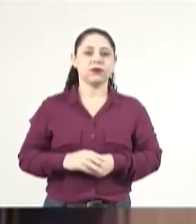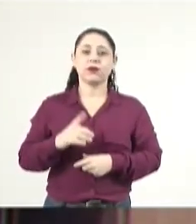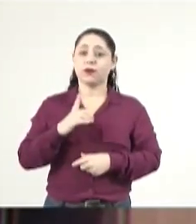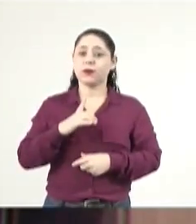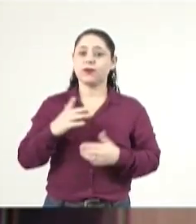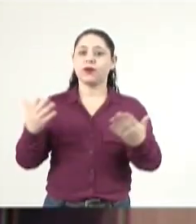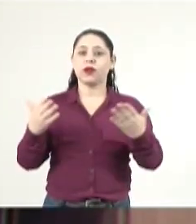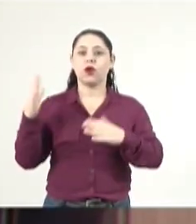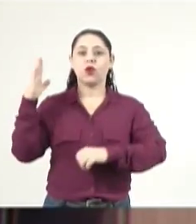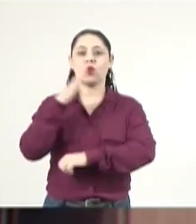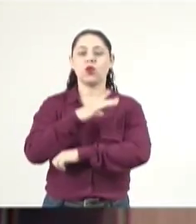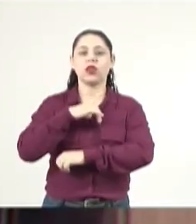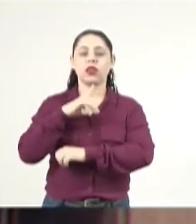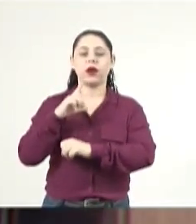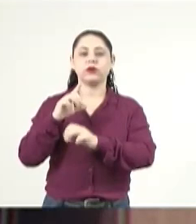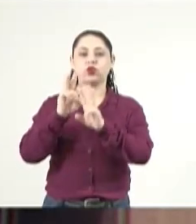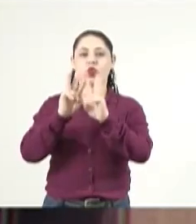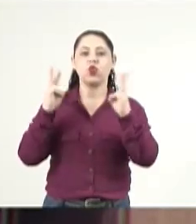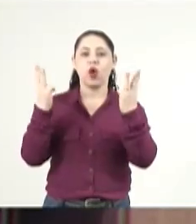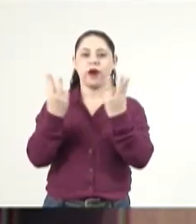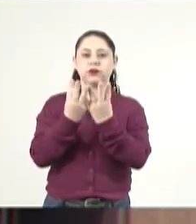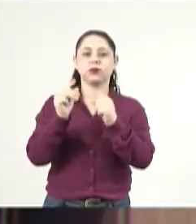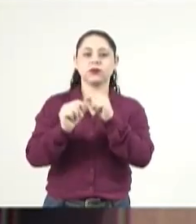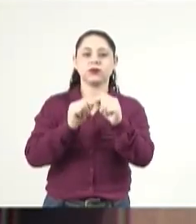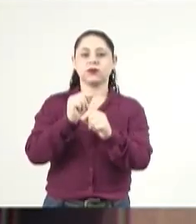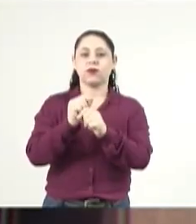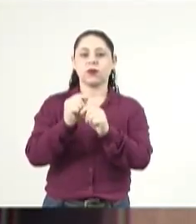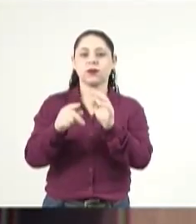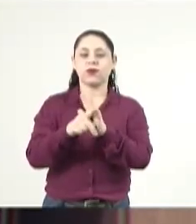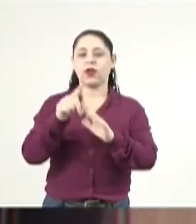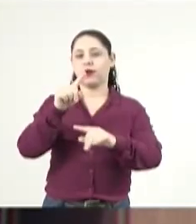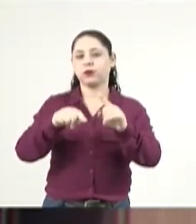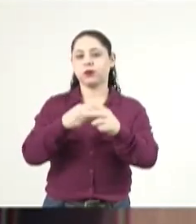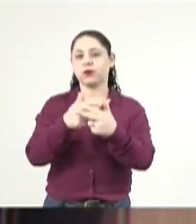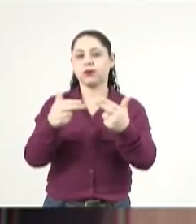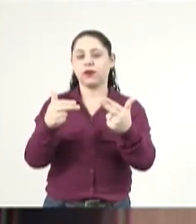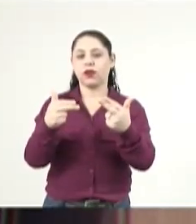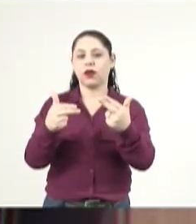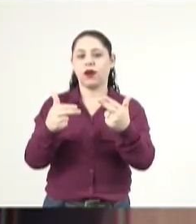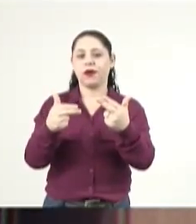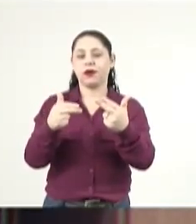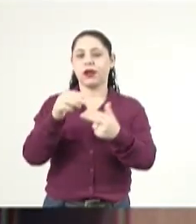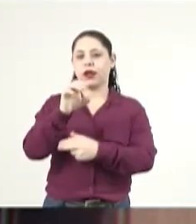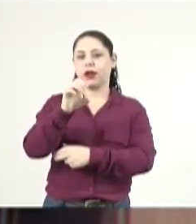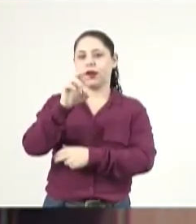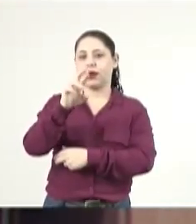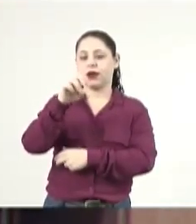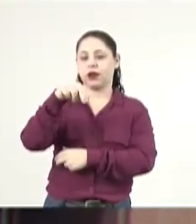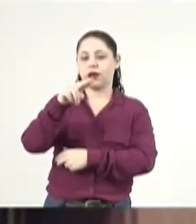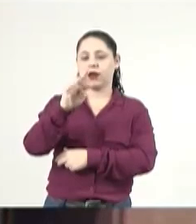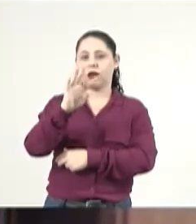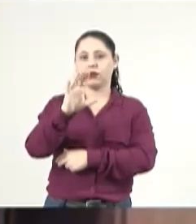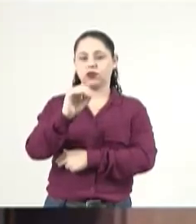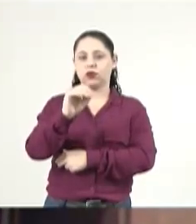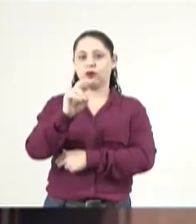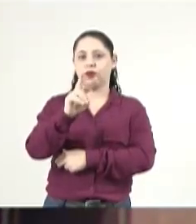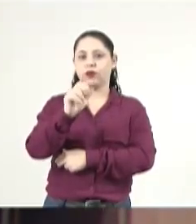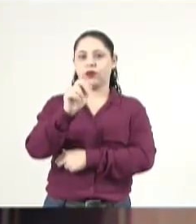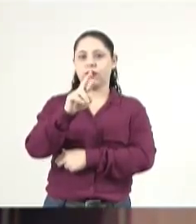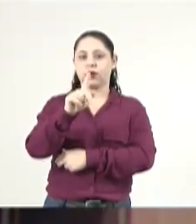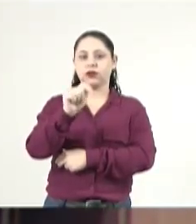Teremos agora à tarde o workshop do Patrimônio Natural Ernesto Vargas Batista,